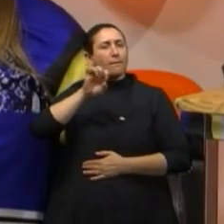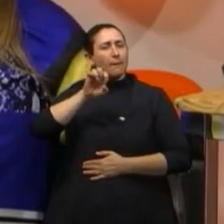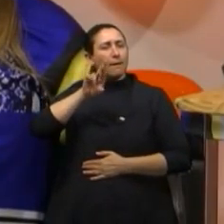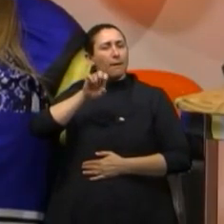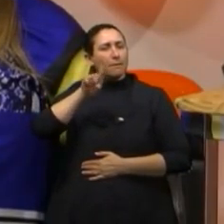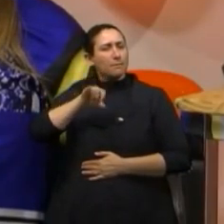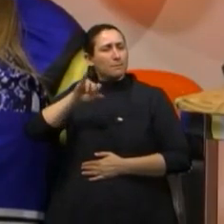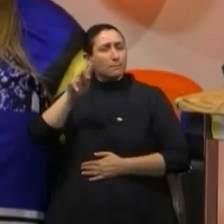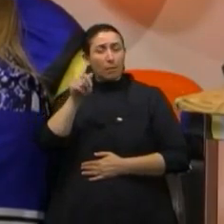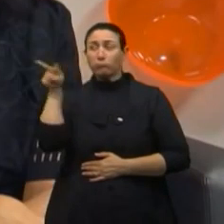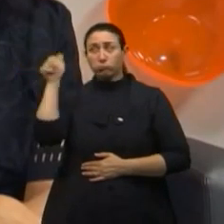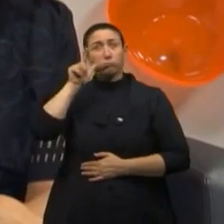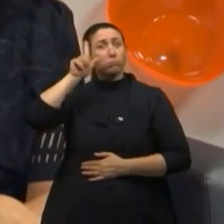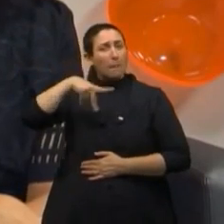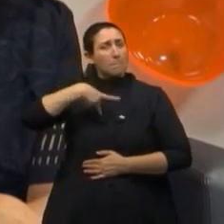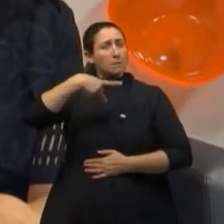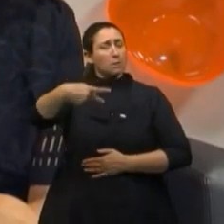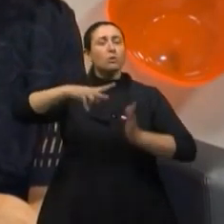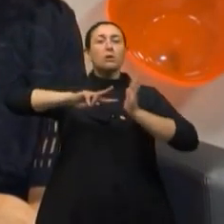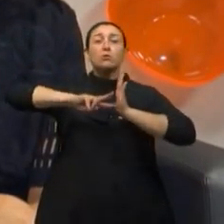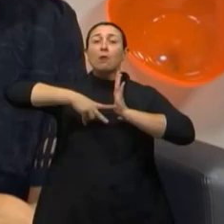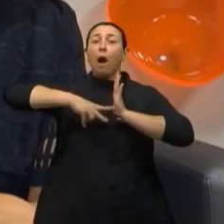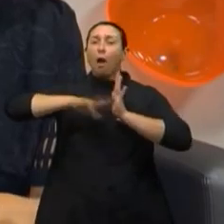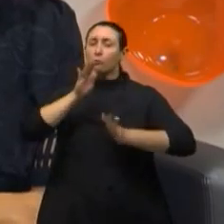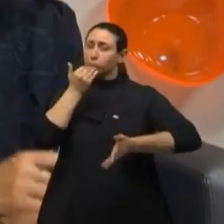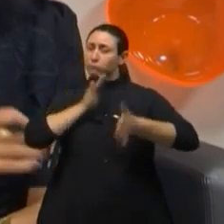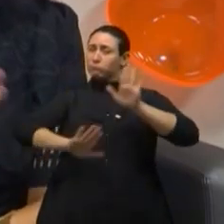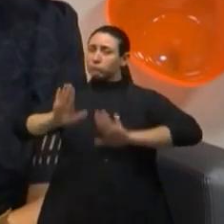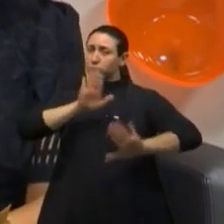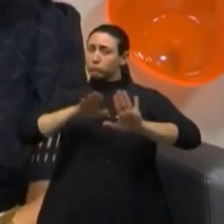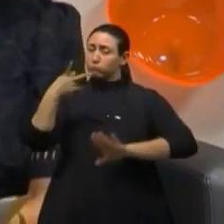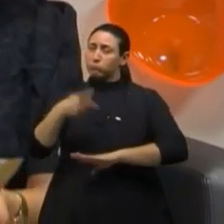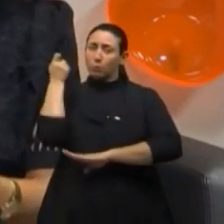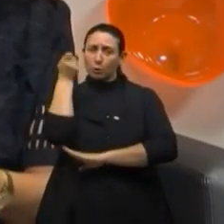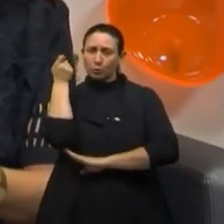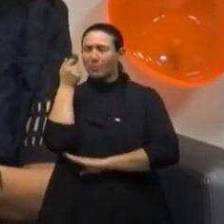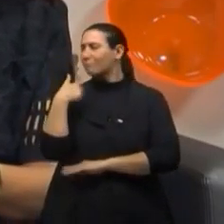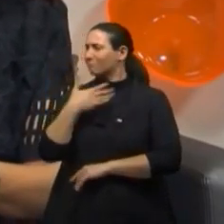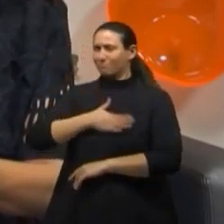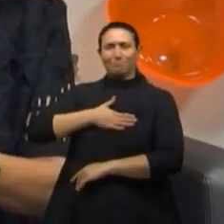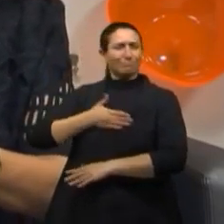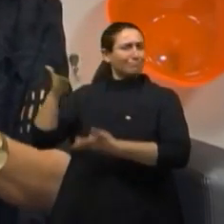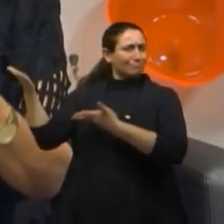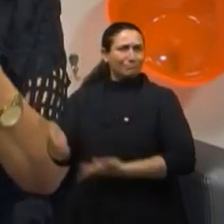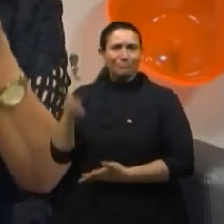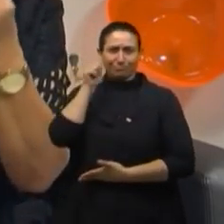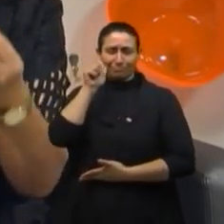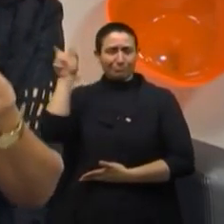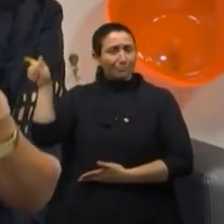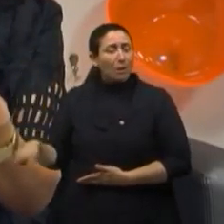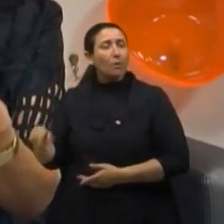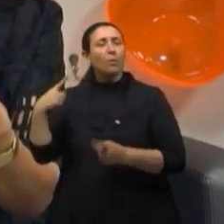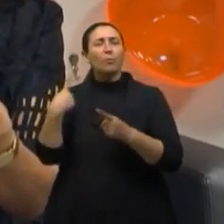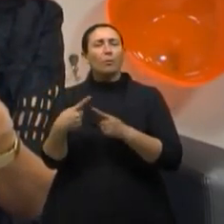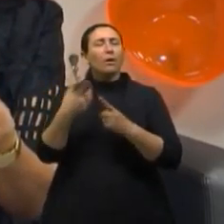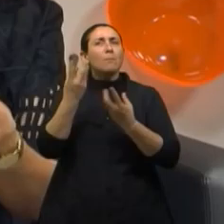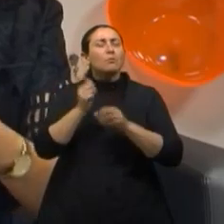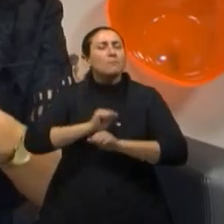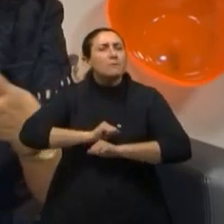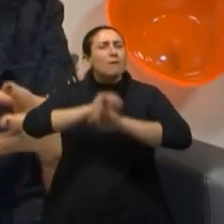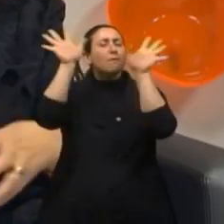do sindicato dos nutricionistas do Rio Grande do Sul é um prazer ter a Maria Terezinha aqui trazendo tantos esclarecimentos